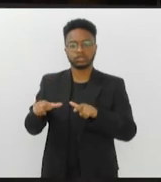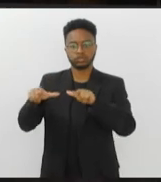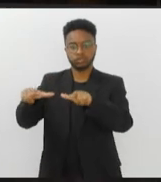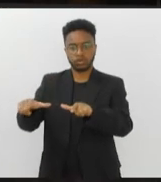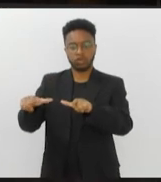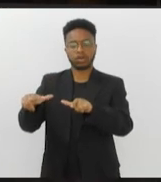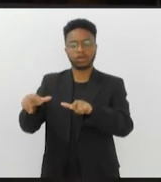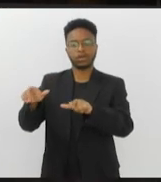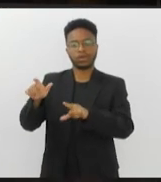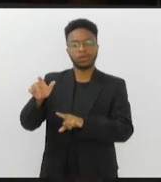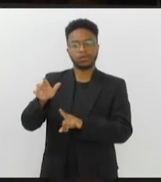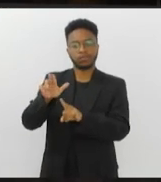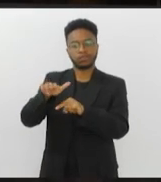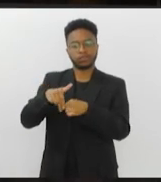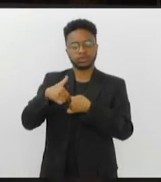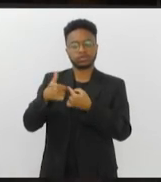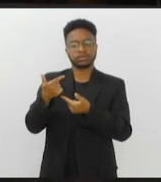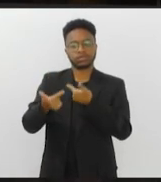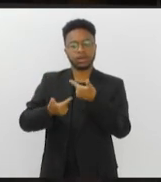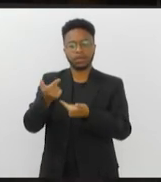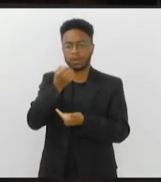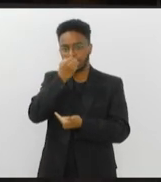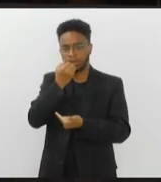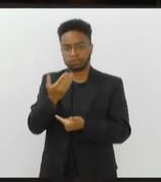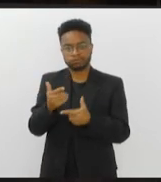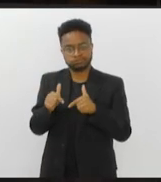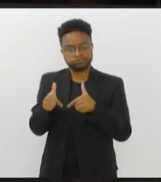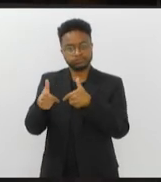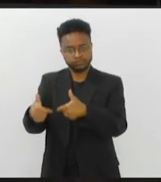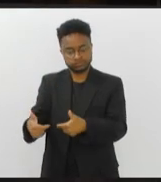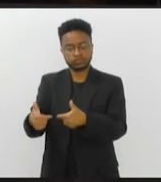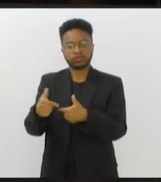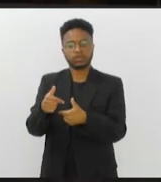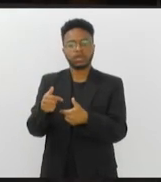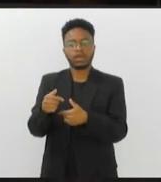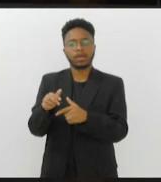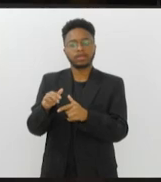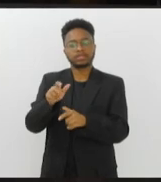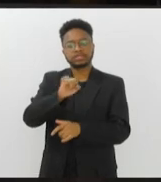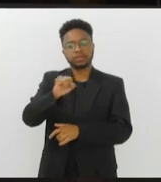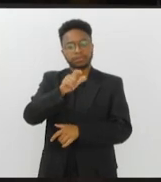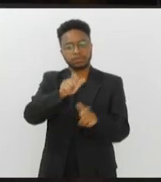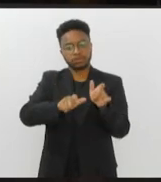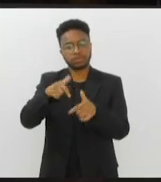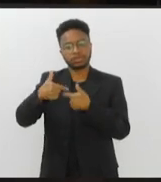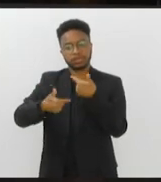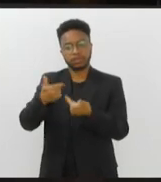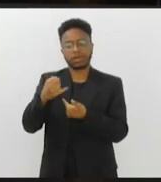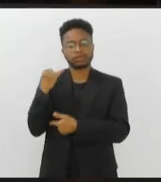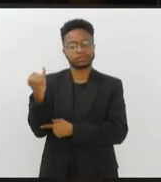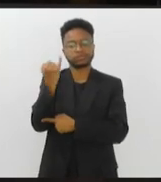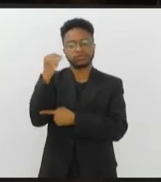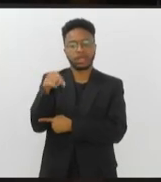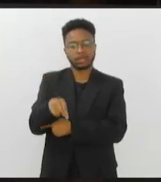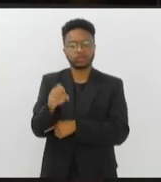Janeiro, um reconhecimento concedido àqueles que prestam relevante serviço ao Estado, demonstrando